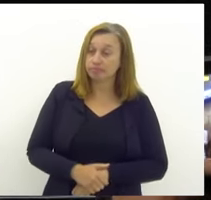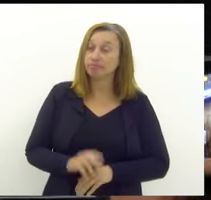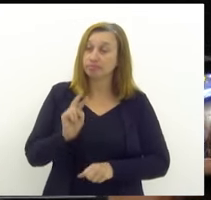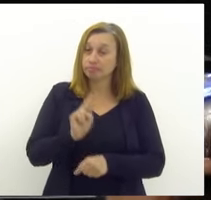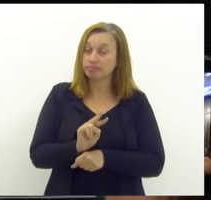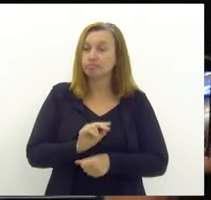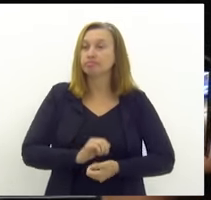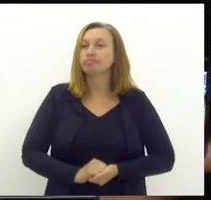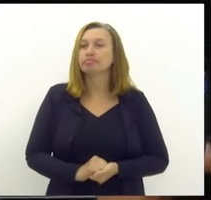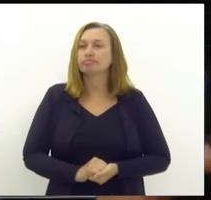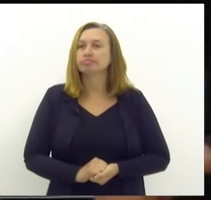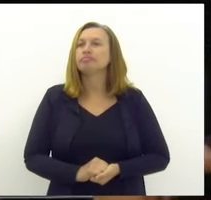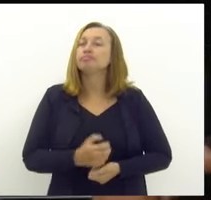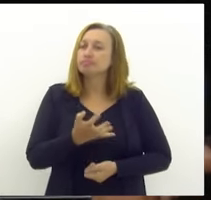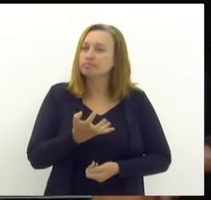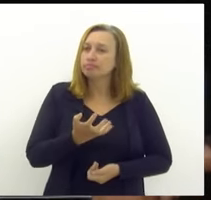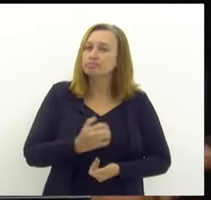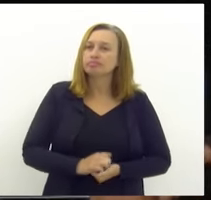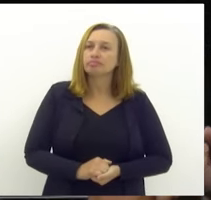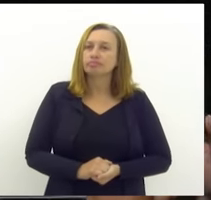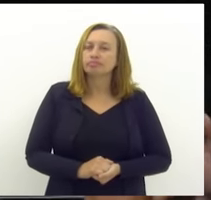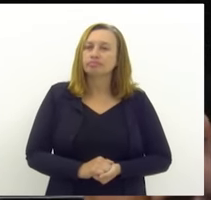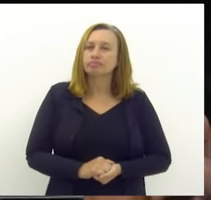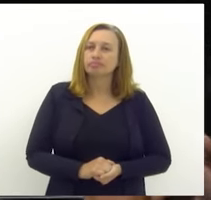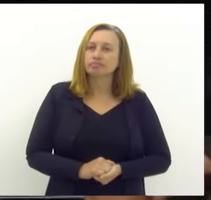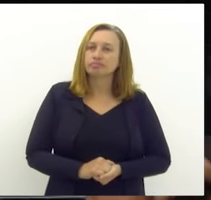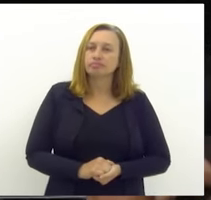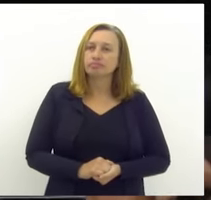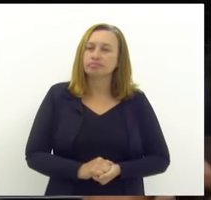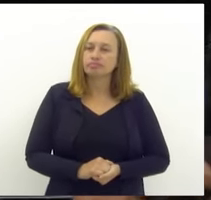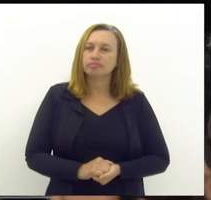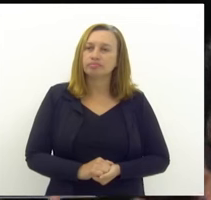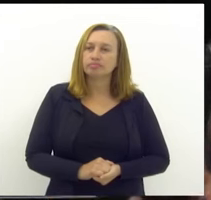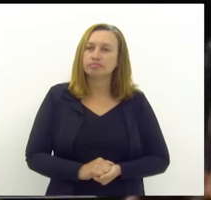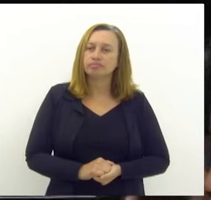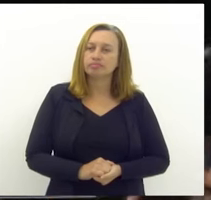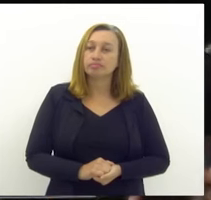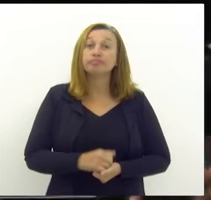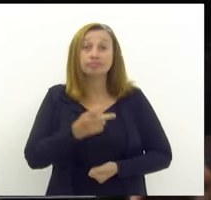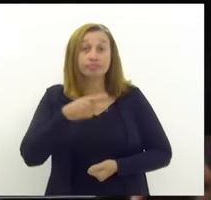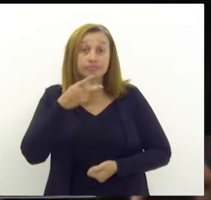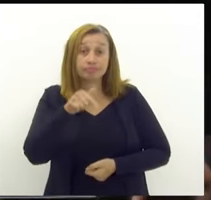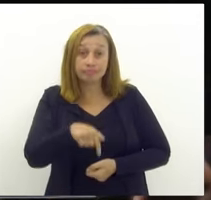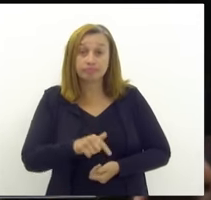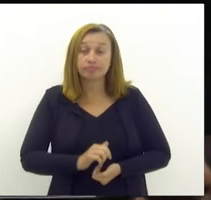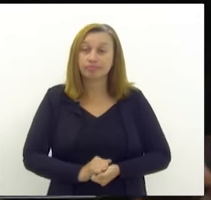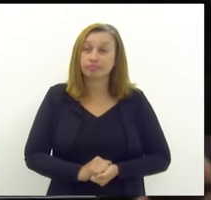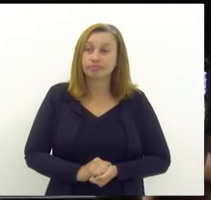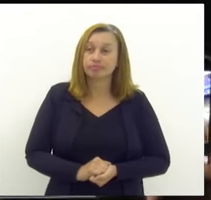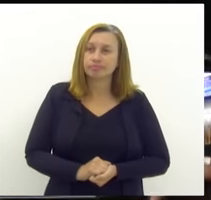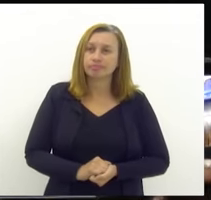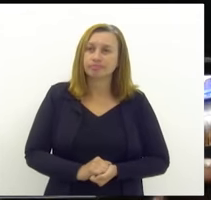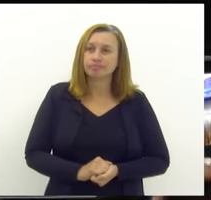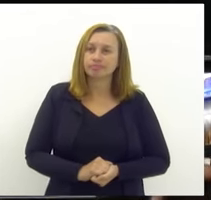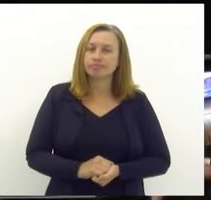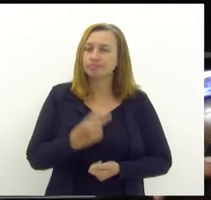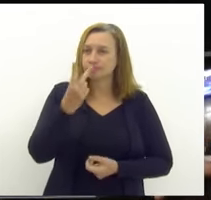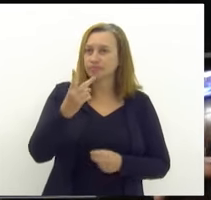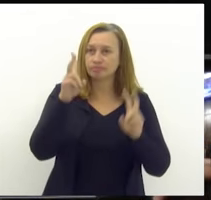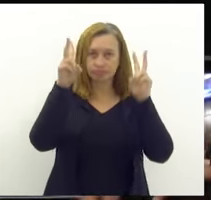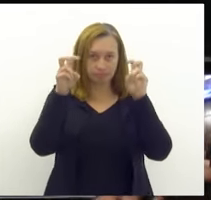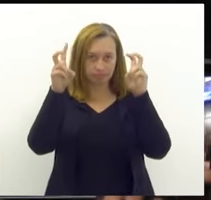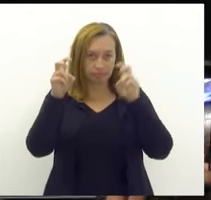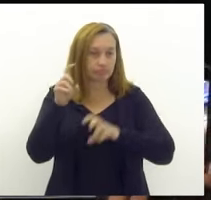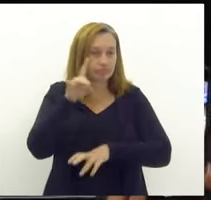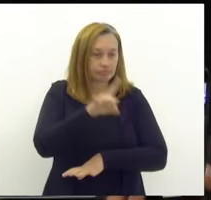protegida eu queria não menos importante dizer aqui duas questões